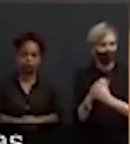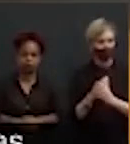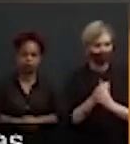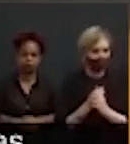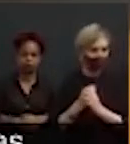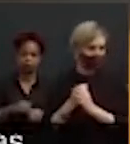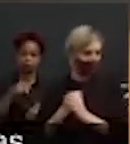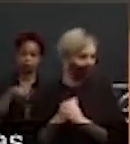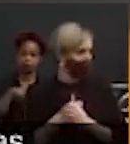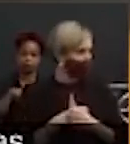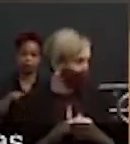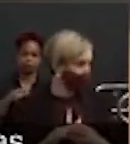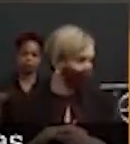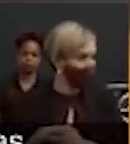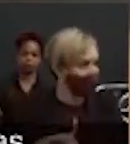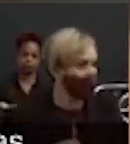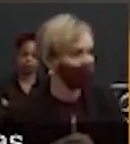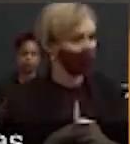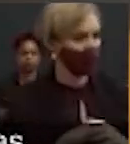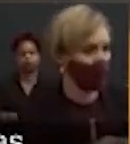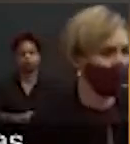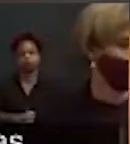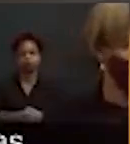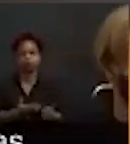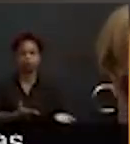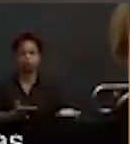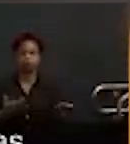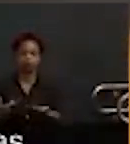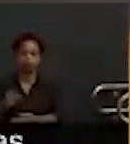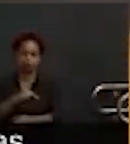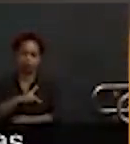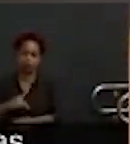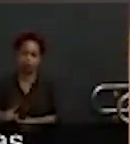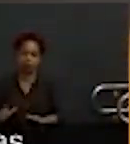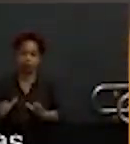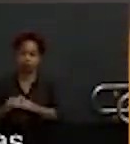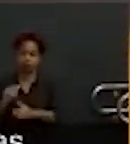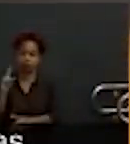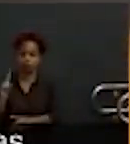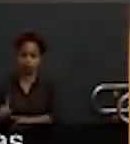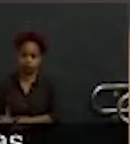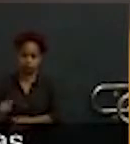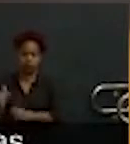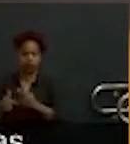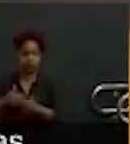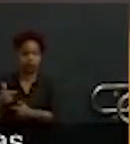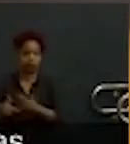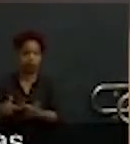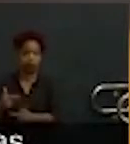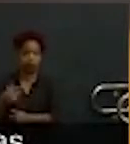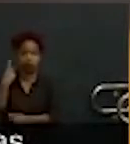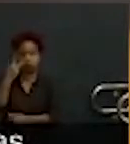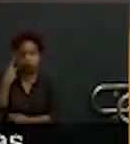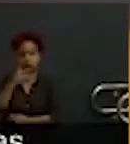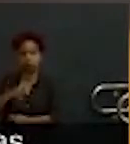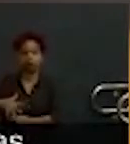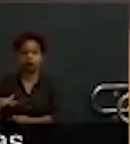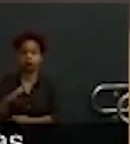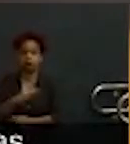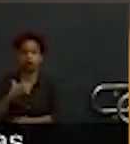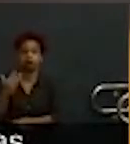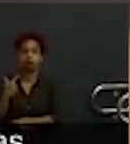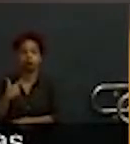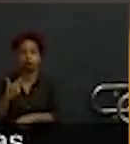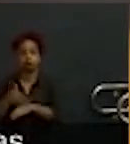Neste momento, convidamos para presidir a mesa diretora dos trabalhos a Procuradora-Geral de Justiça em exercício,